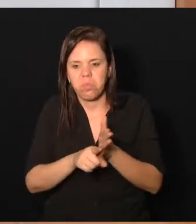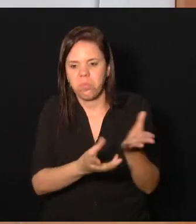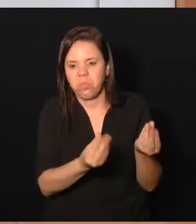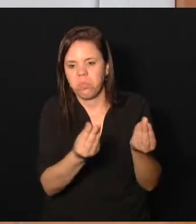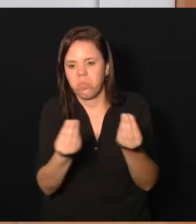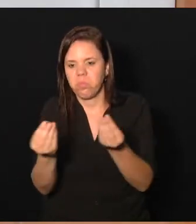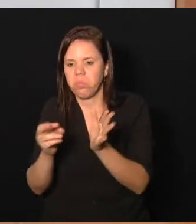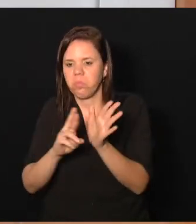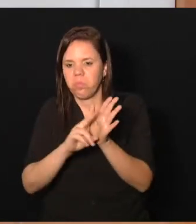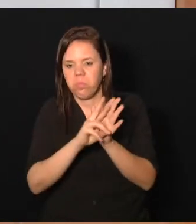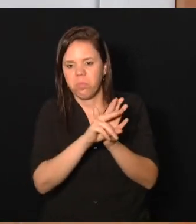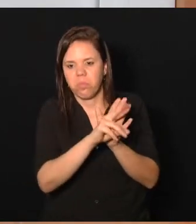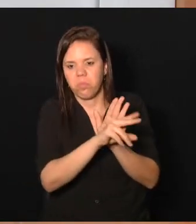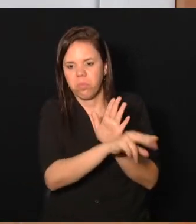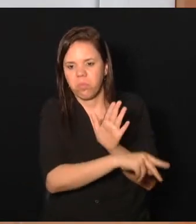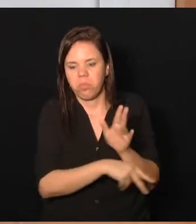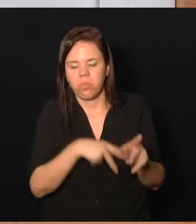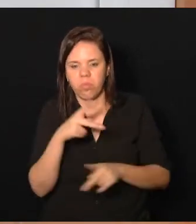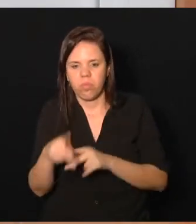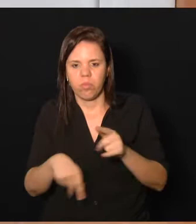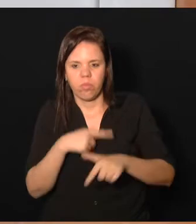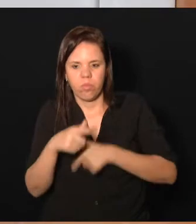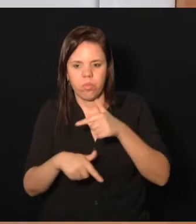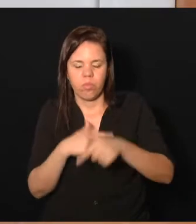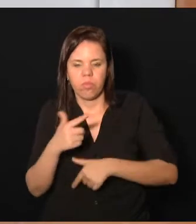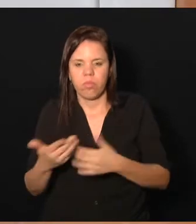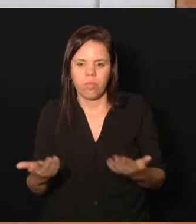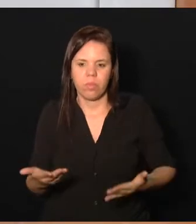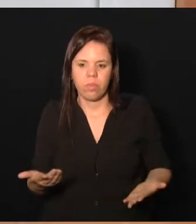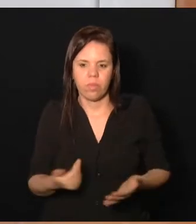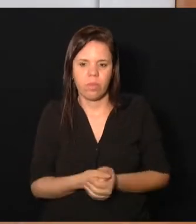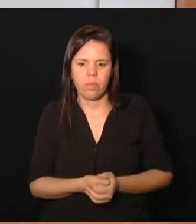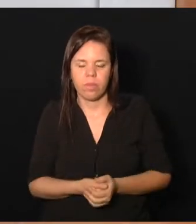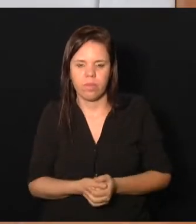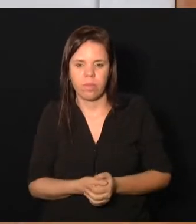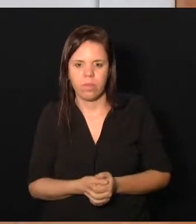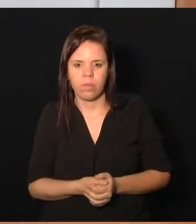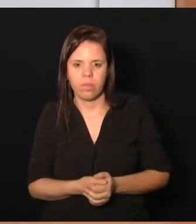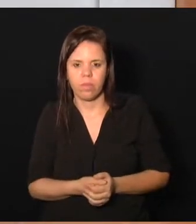pessoas que trabalham hoje numa